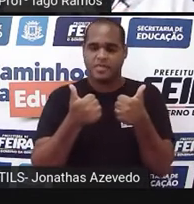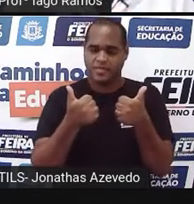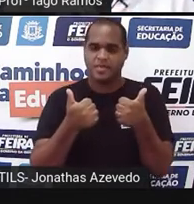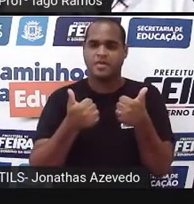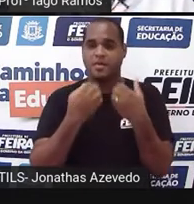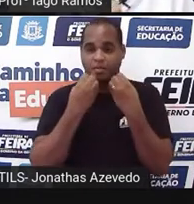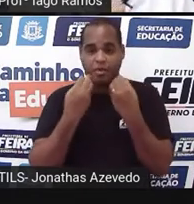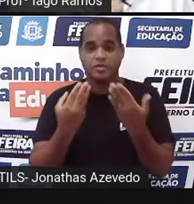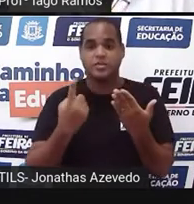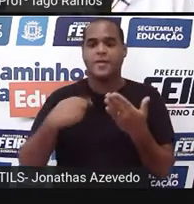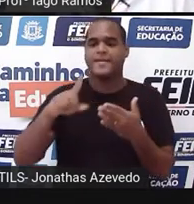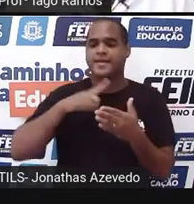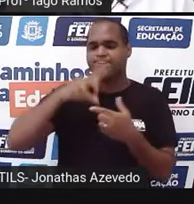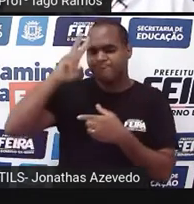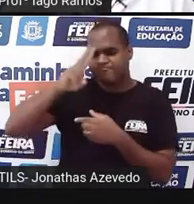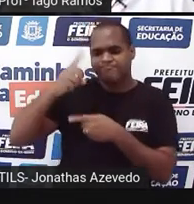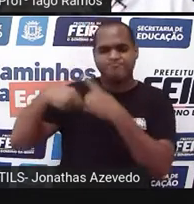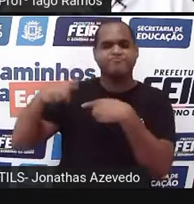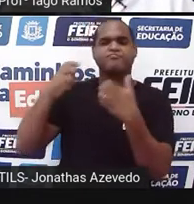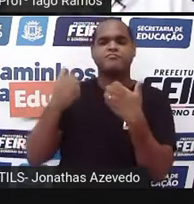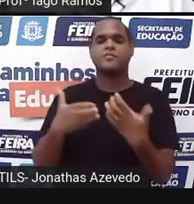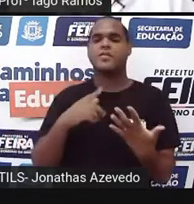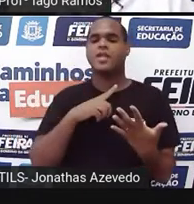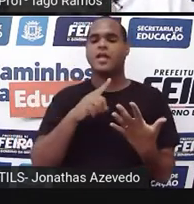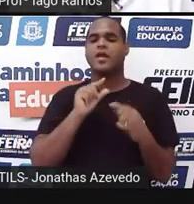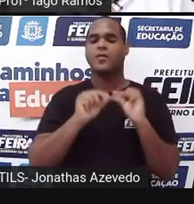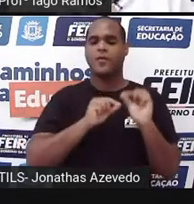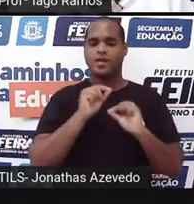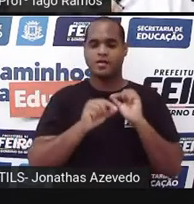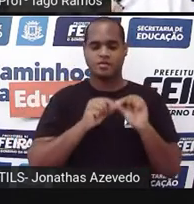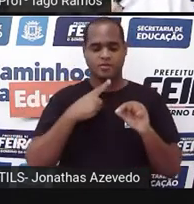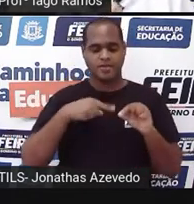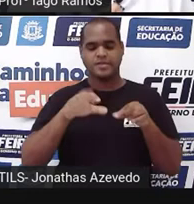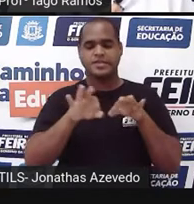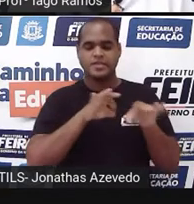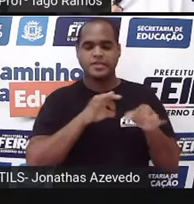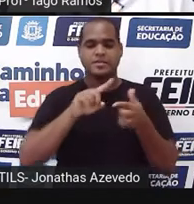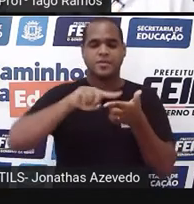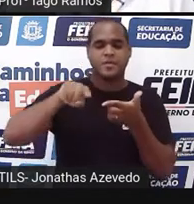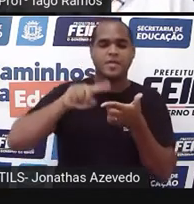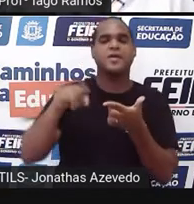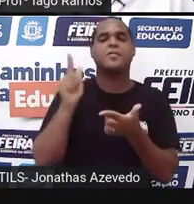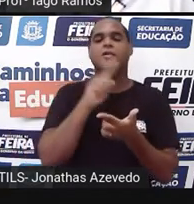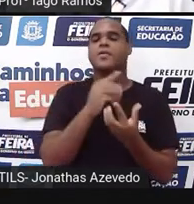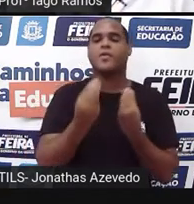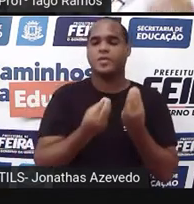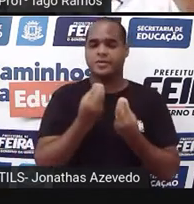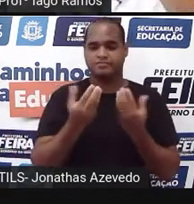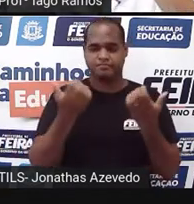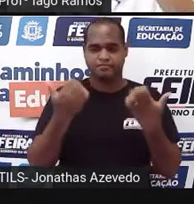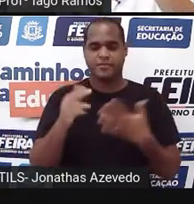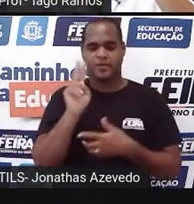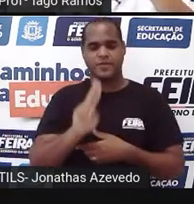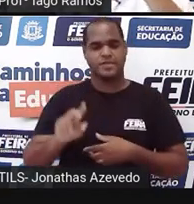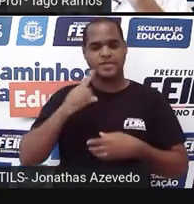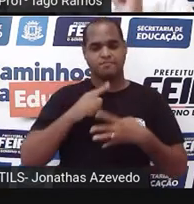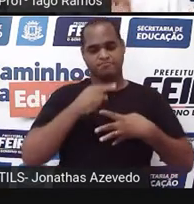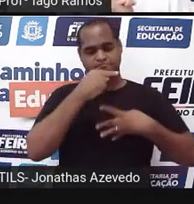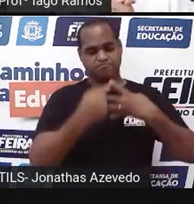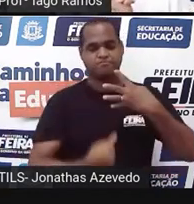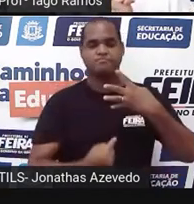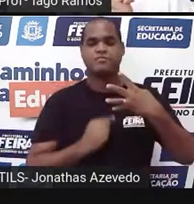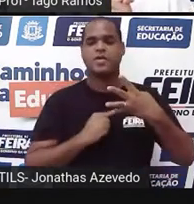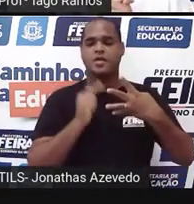bom então eu vou relembrar para você como é que a gente resolveu esse problema usando os quatro